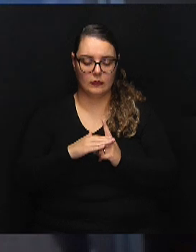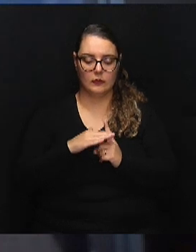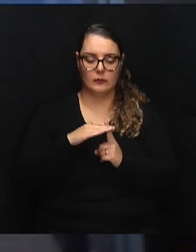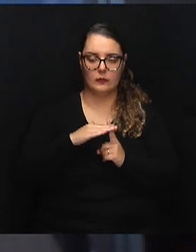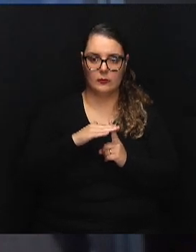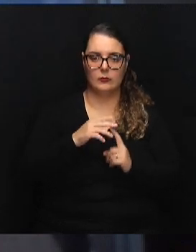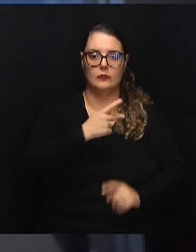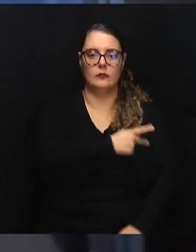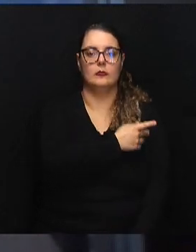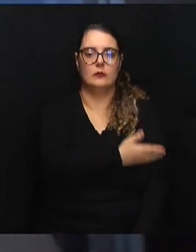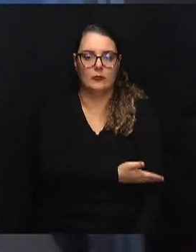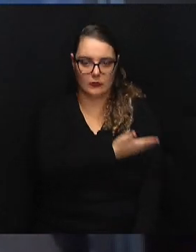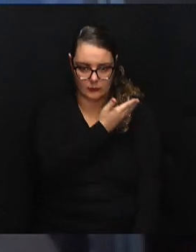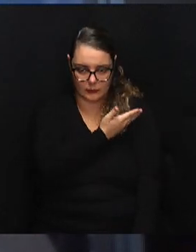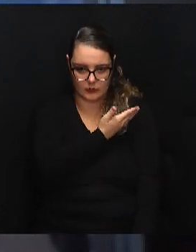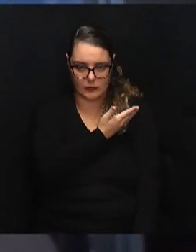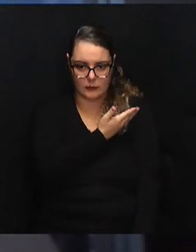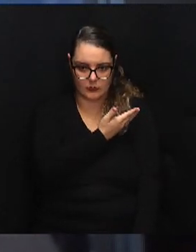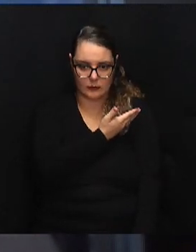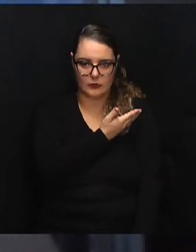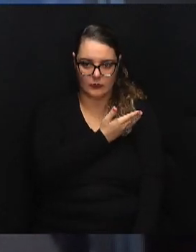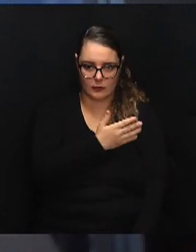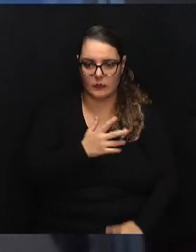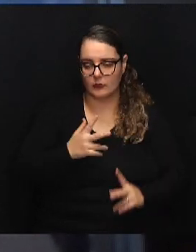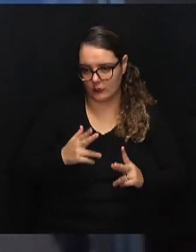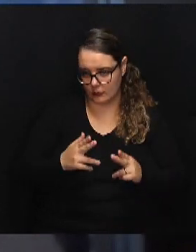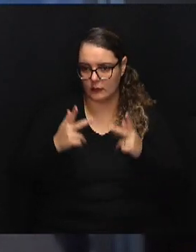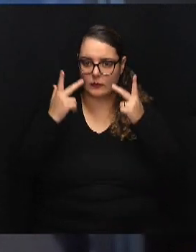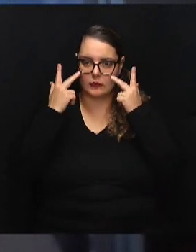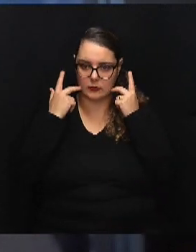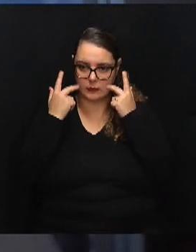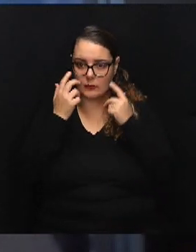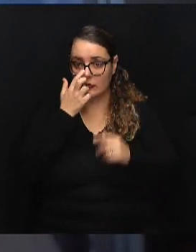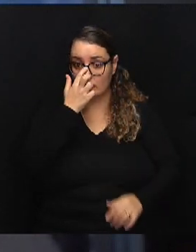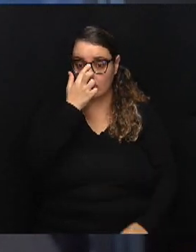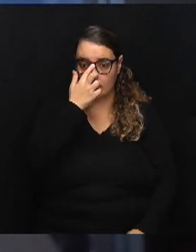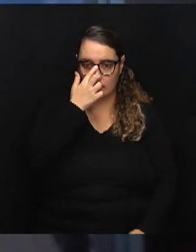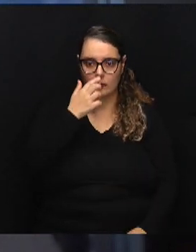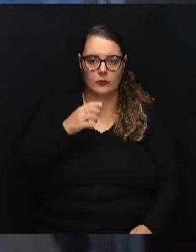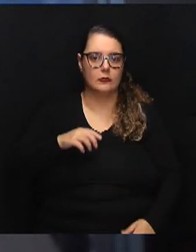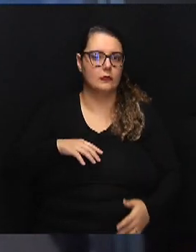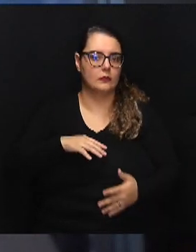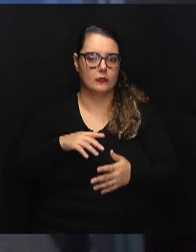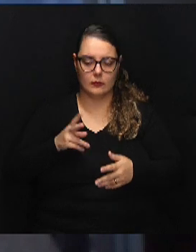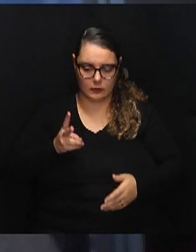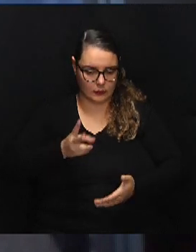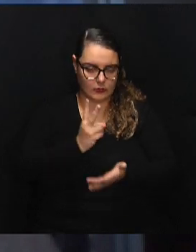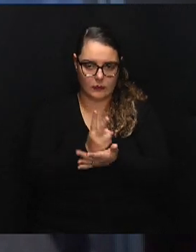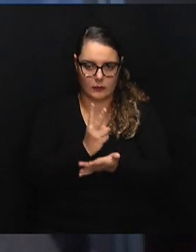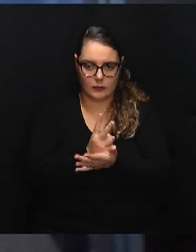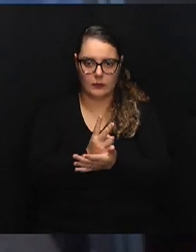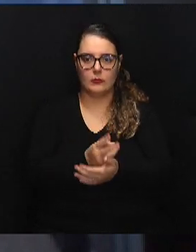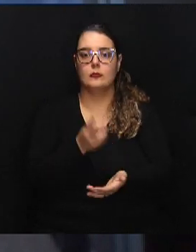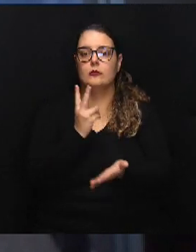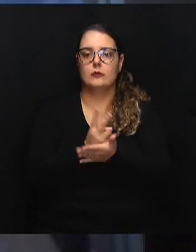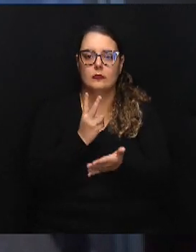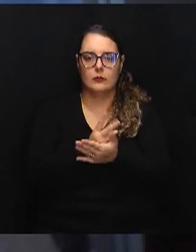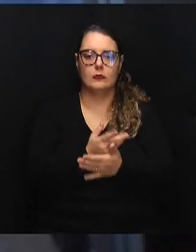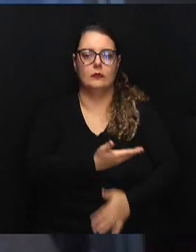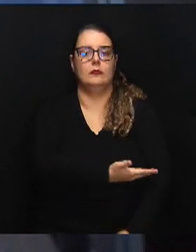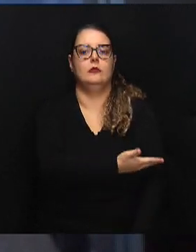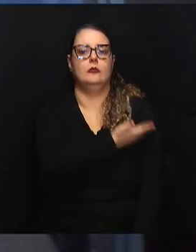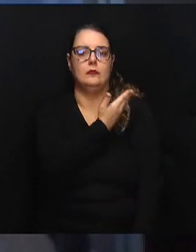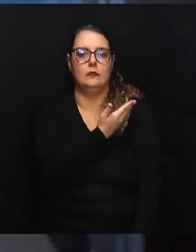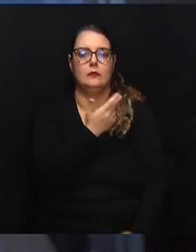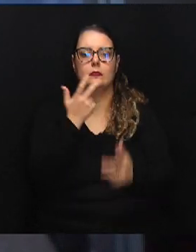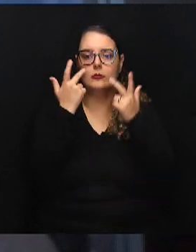da pressão, né, acima do que a gente considera normal, de uma forma sustentada. O que significa isso? É o tempo inteiro ela está acima do valor